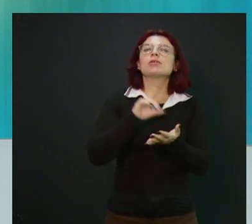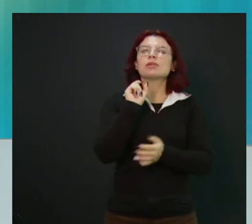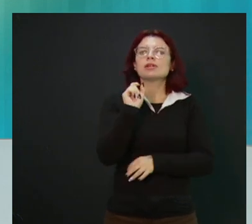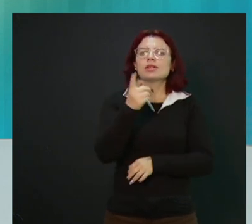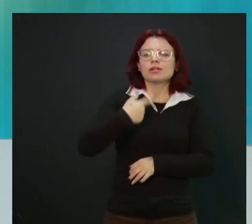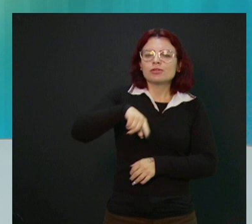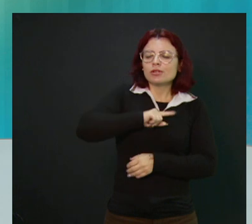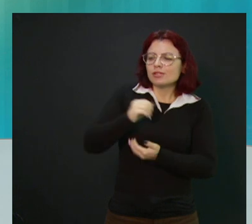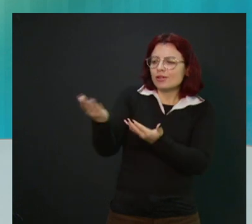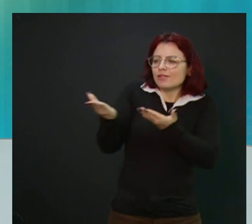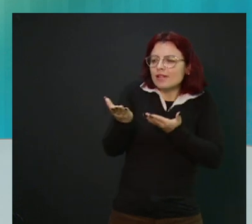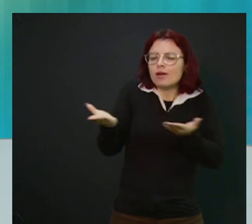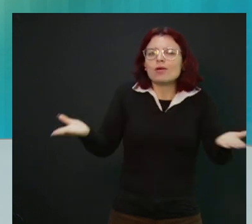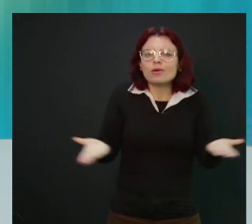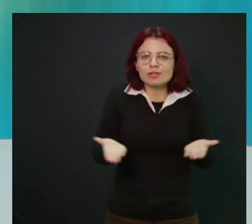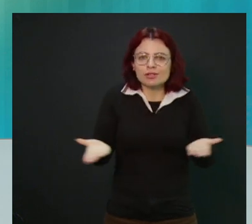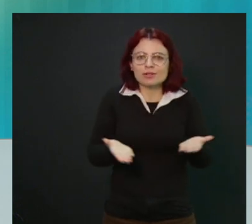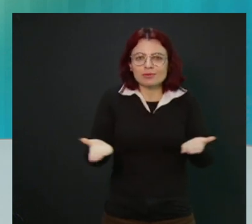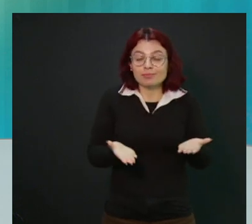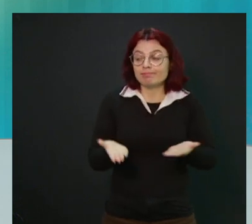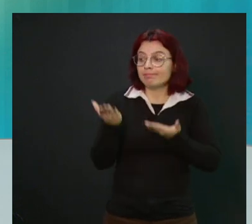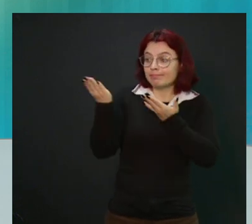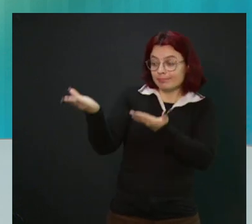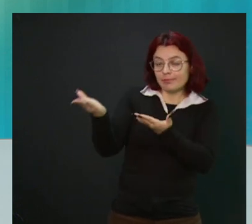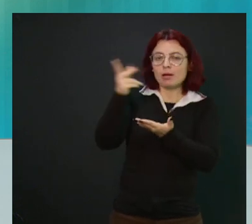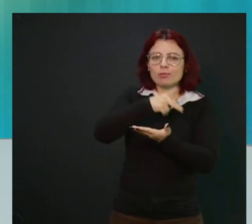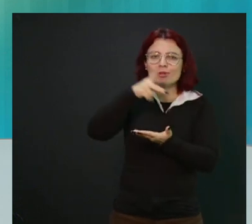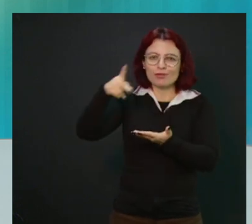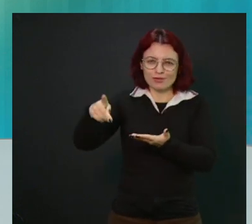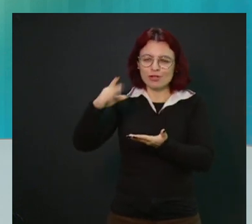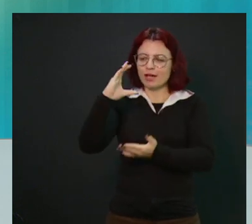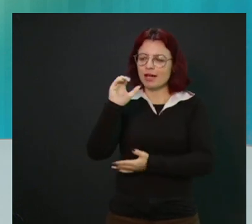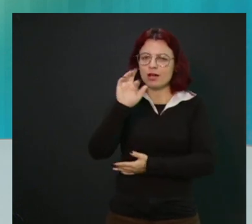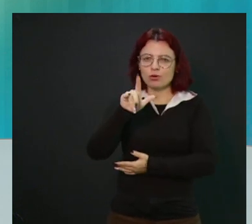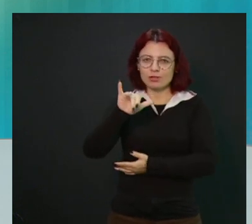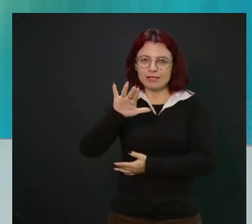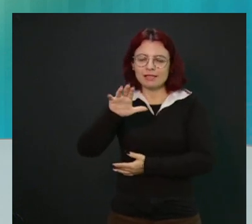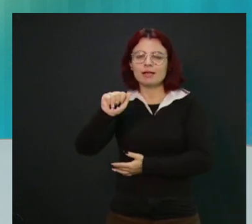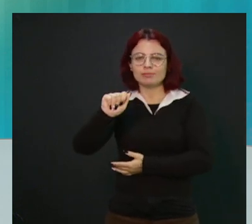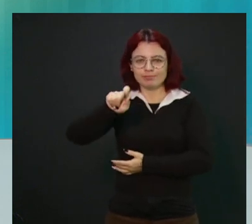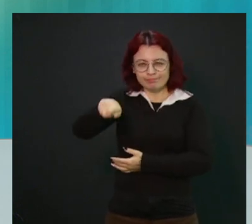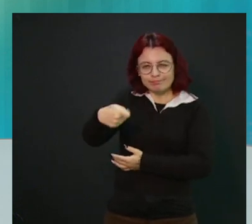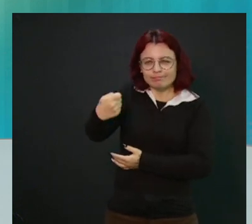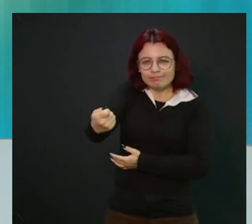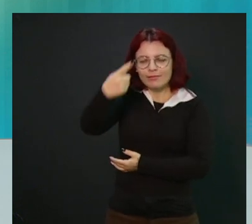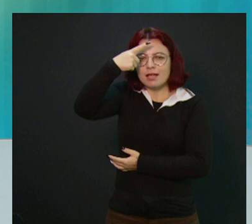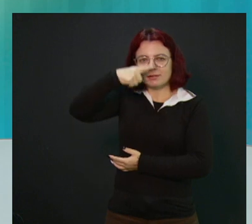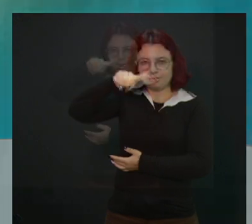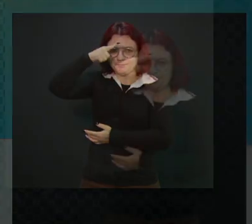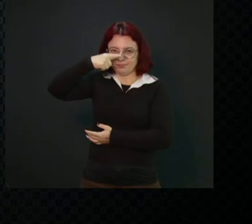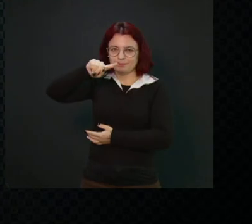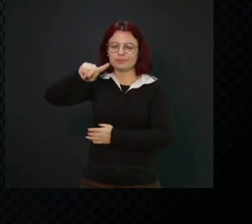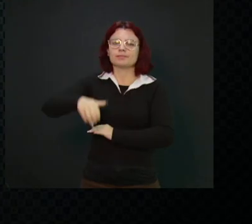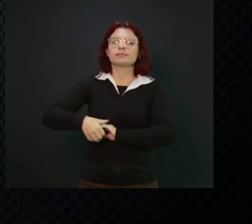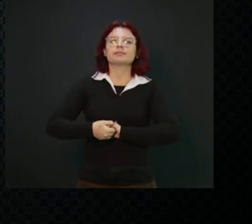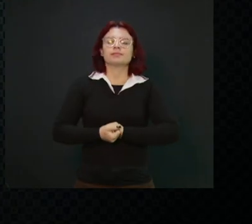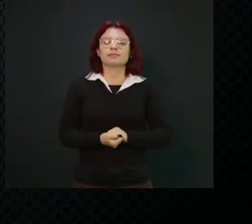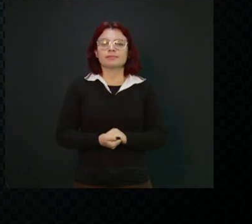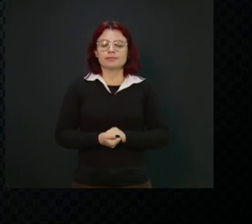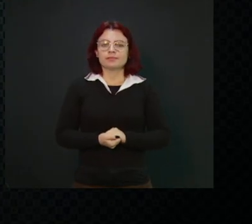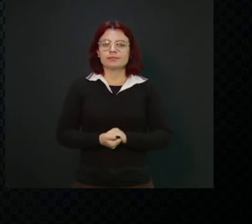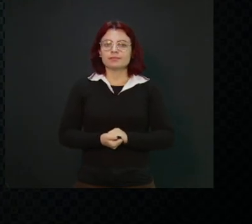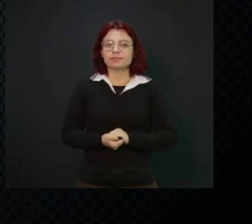nossa convidada de hoje, que é a professora Carolina Guerreiro de Leme.